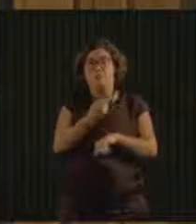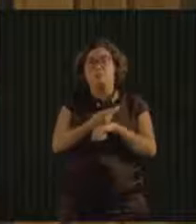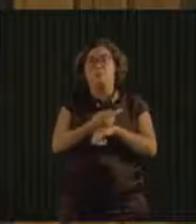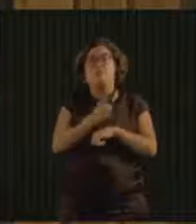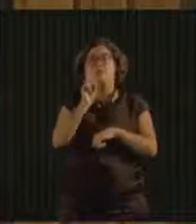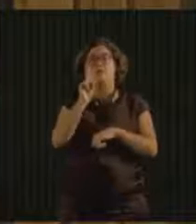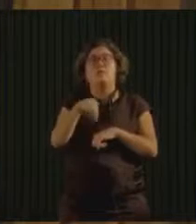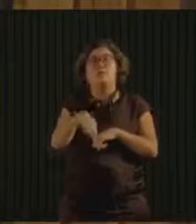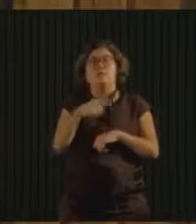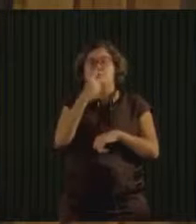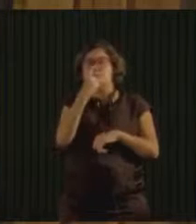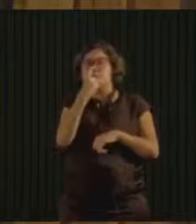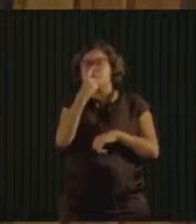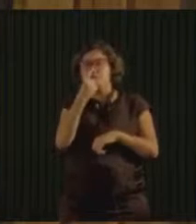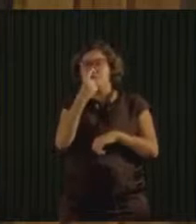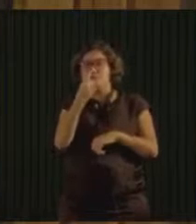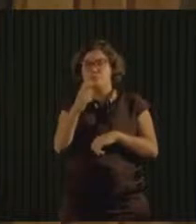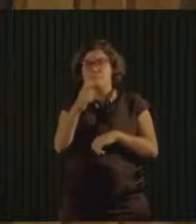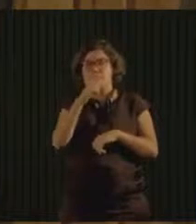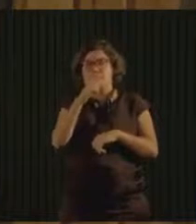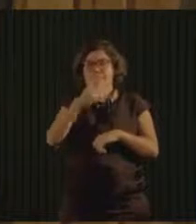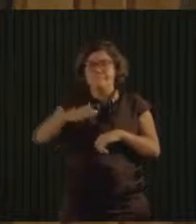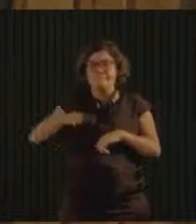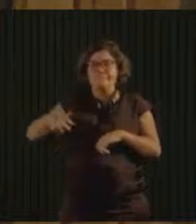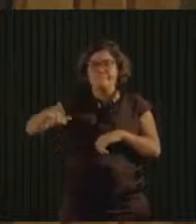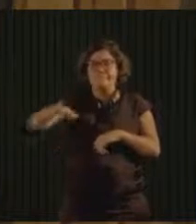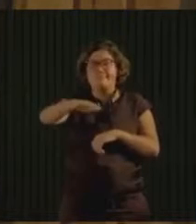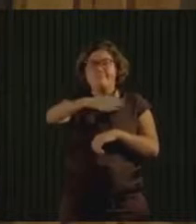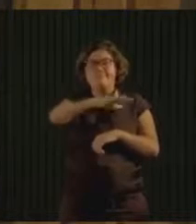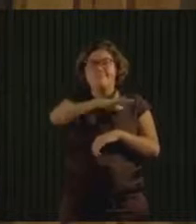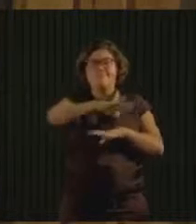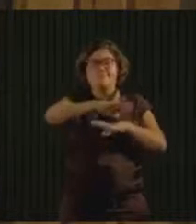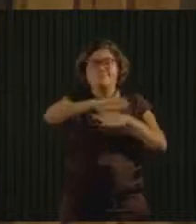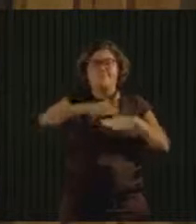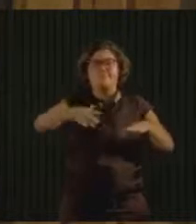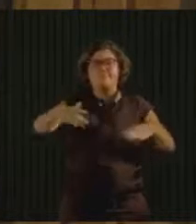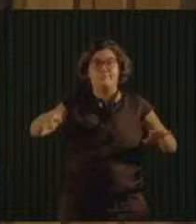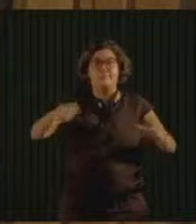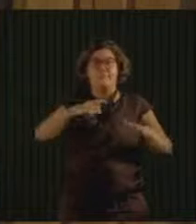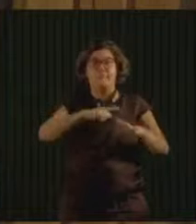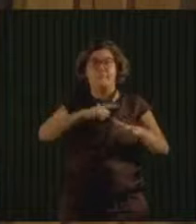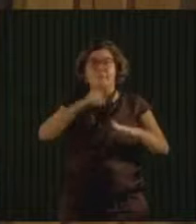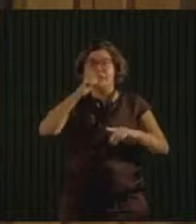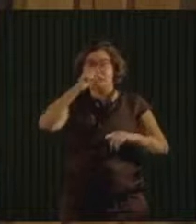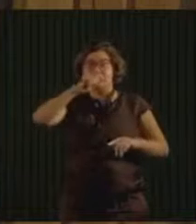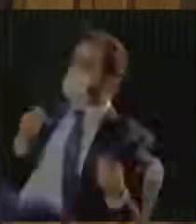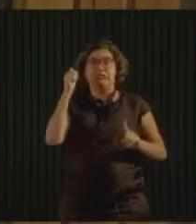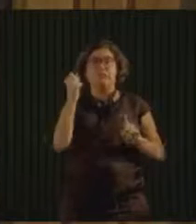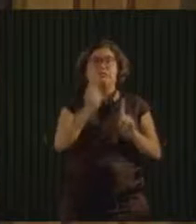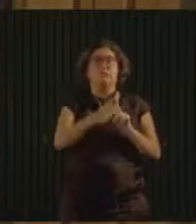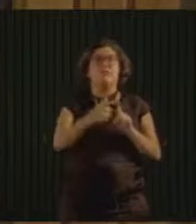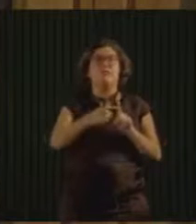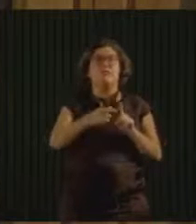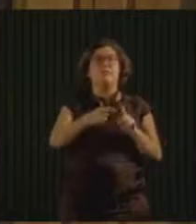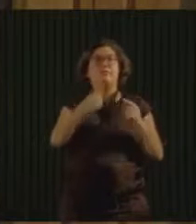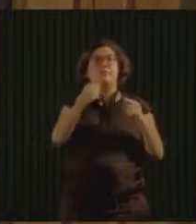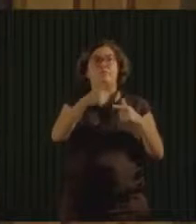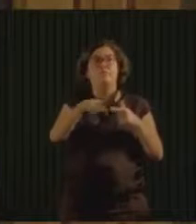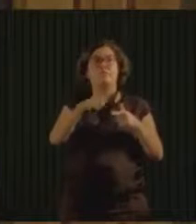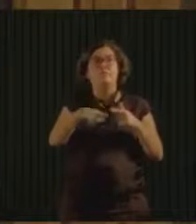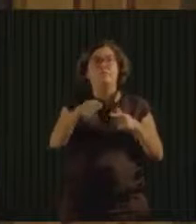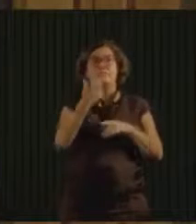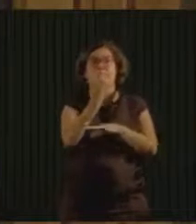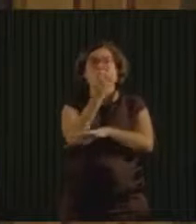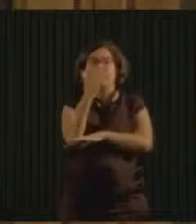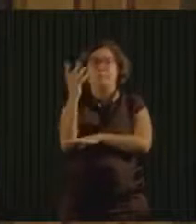é o lixo no oceano, né? Principalmente o resíduo plástico, é uma das grandes ameaças para o próprio meio ambiente, para